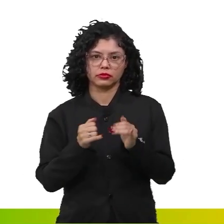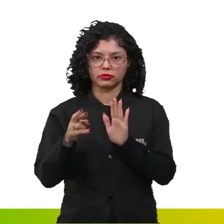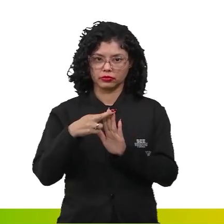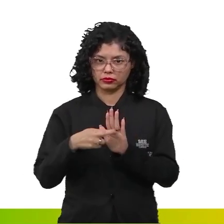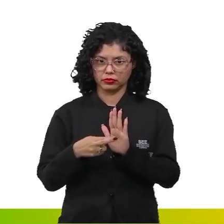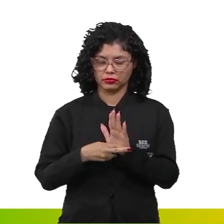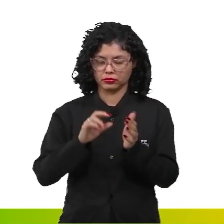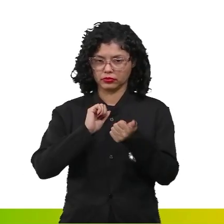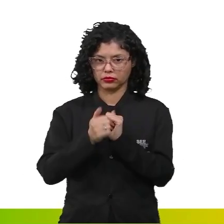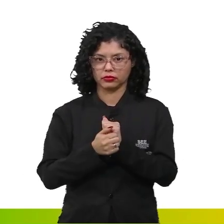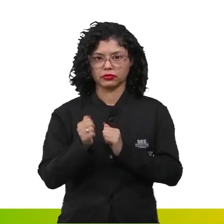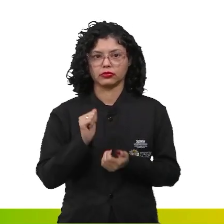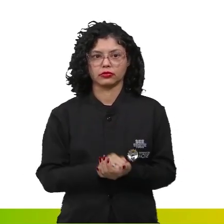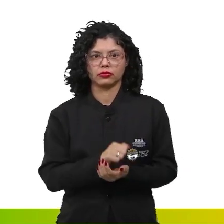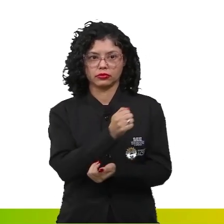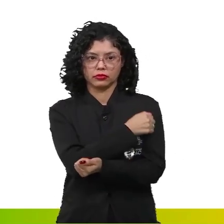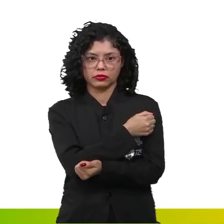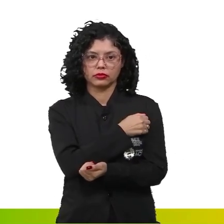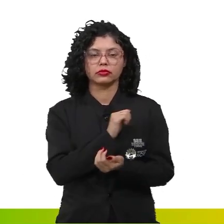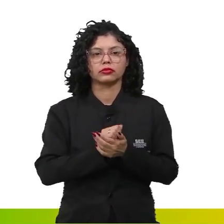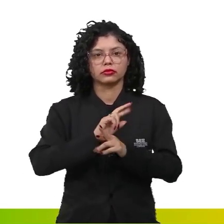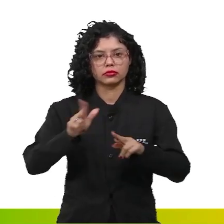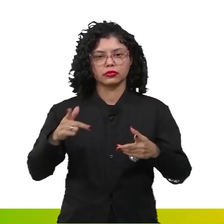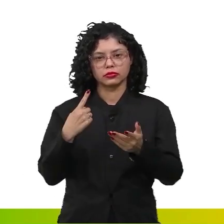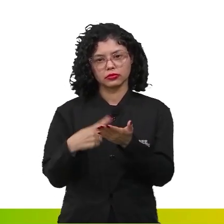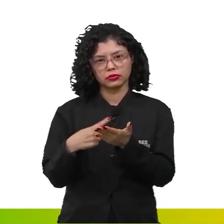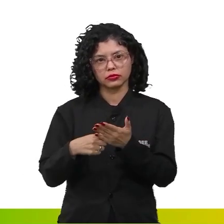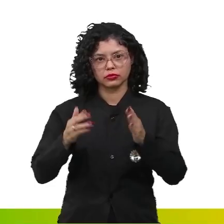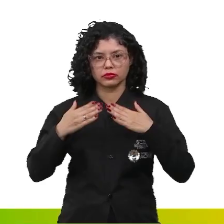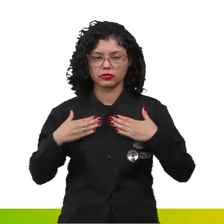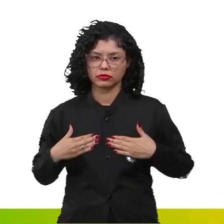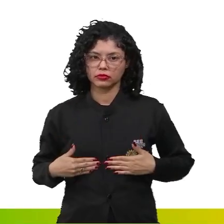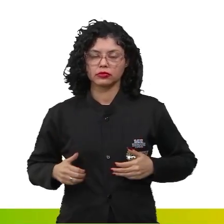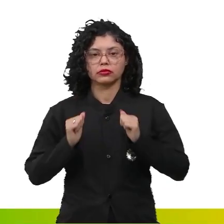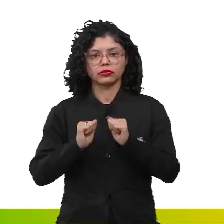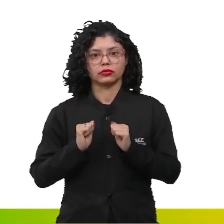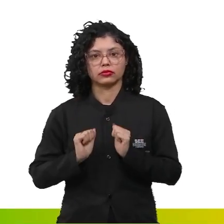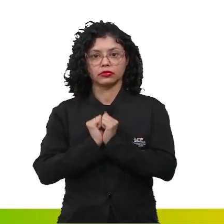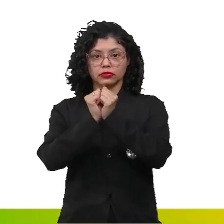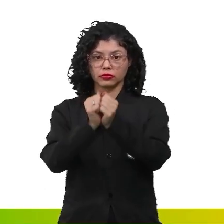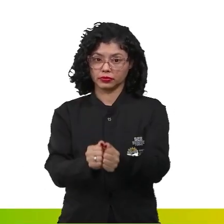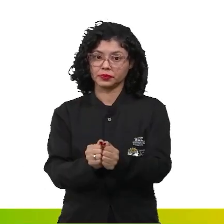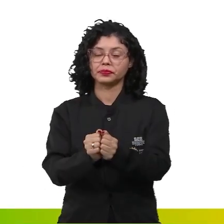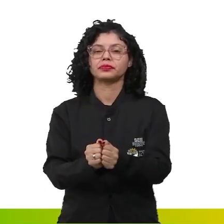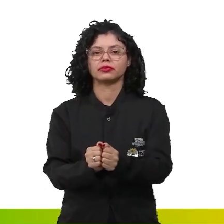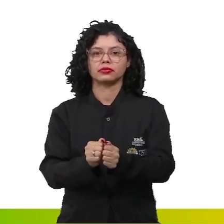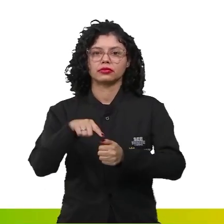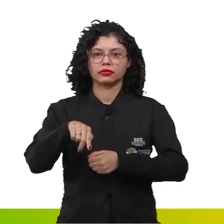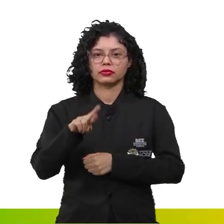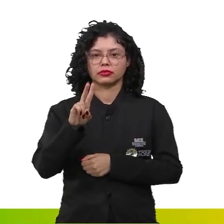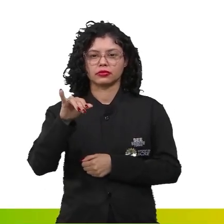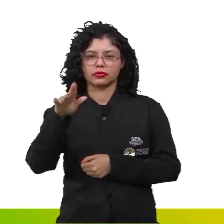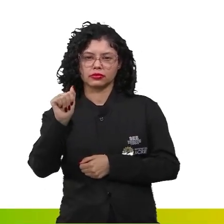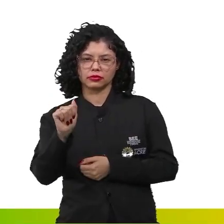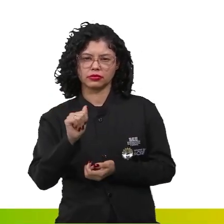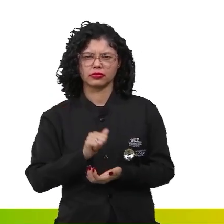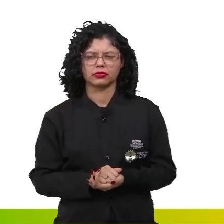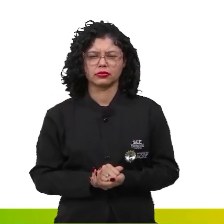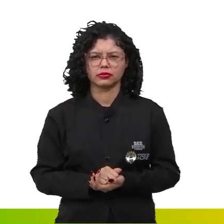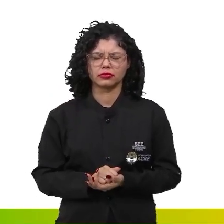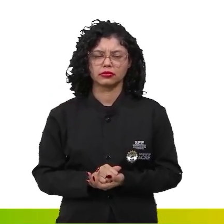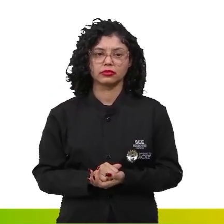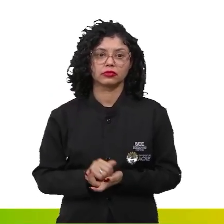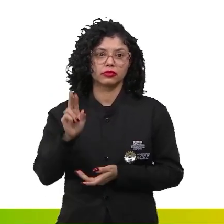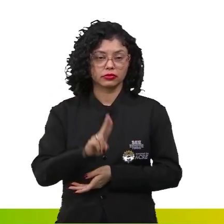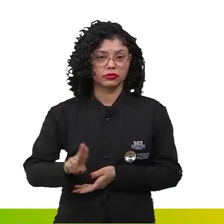regras adaptadas para que os alunos com diferentes condições físicas possam participar de uma competição de queimada.